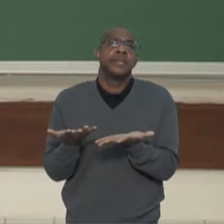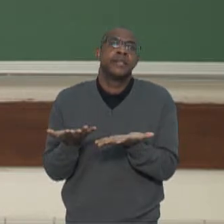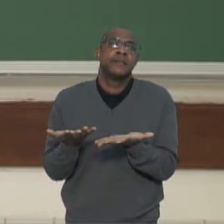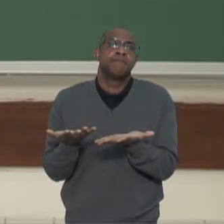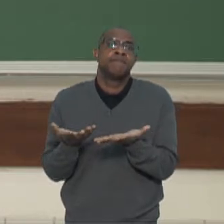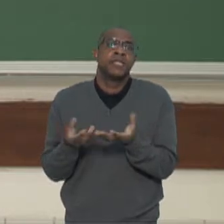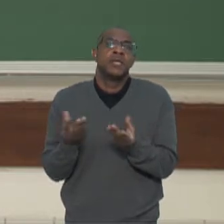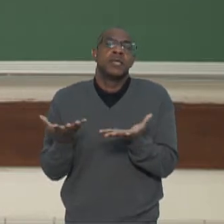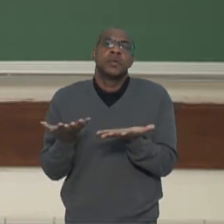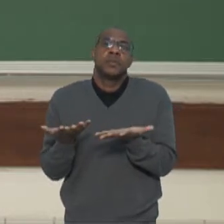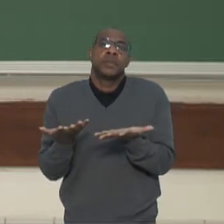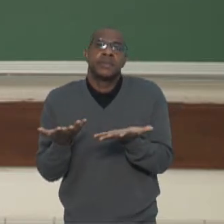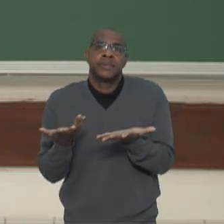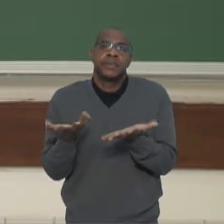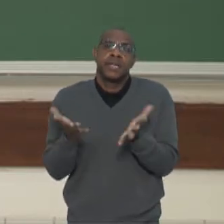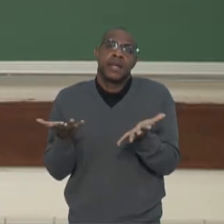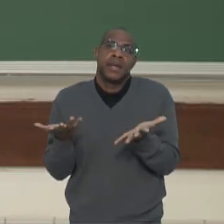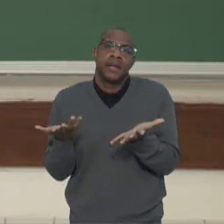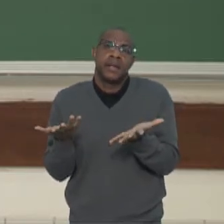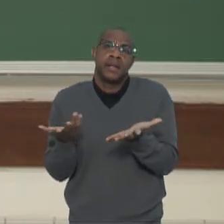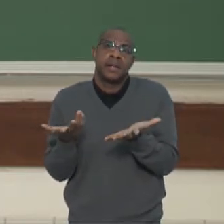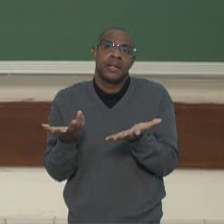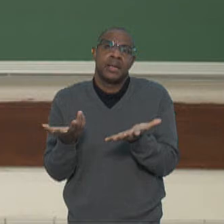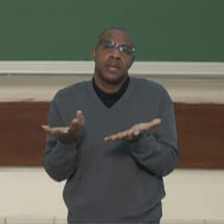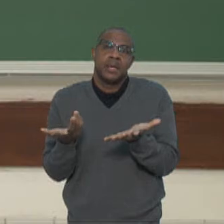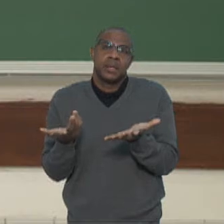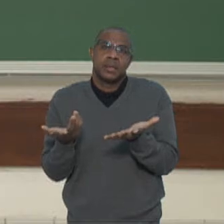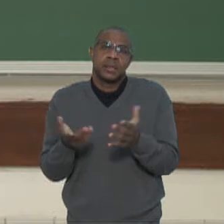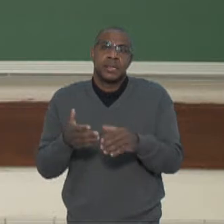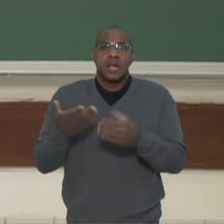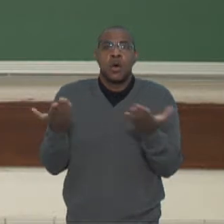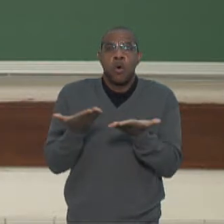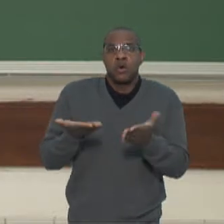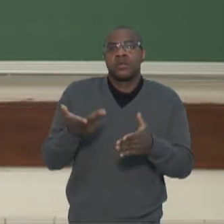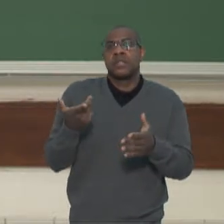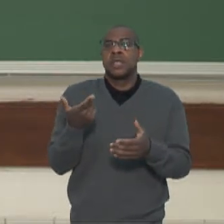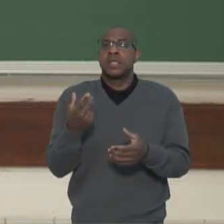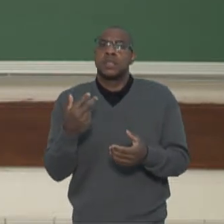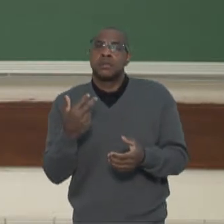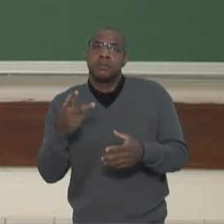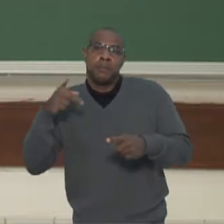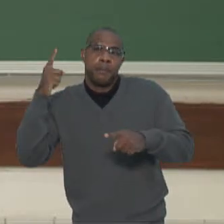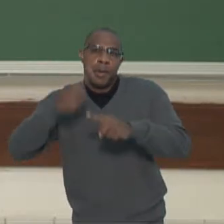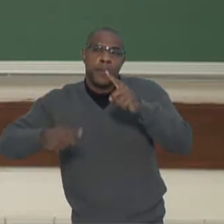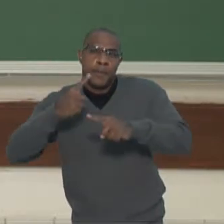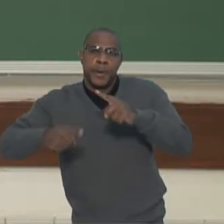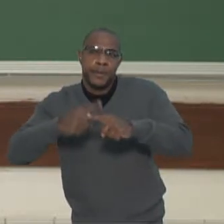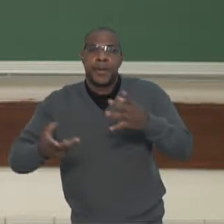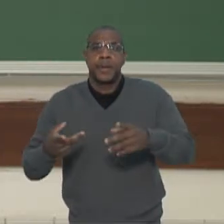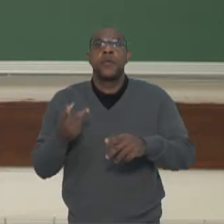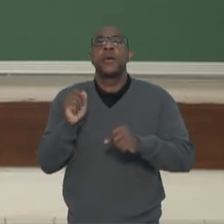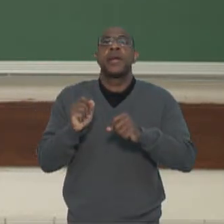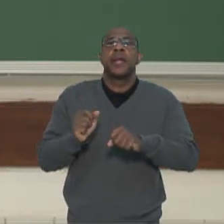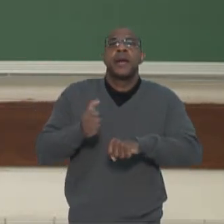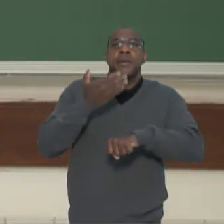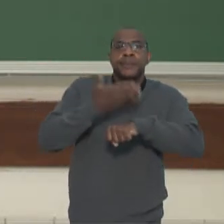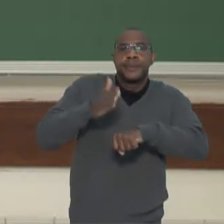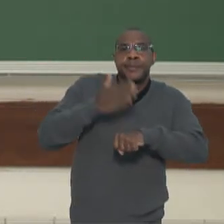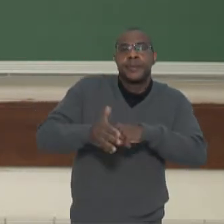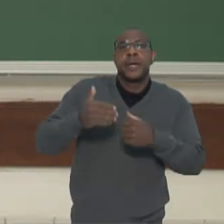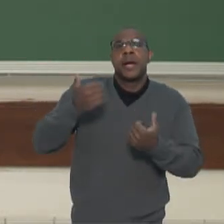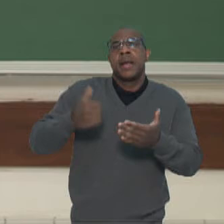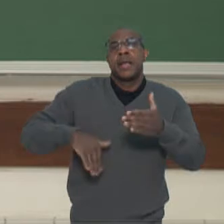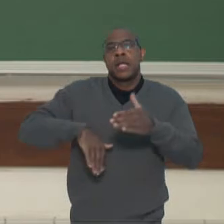práticas esportivas. Relembrando do conceito, né, prática ao ar livre, então essa coletividade, onde sempre